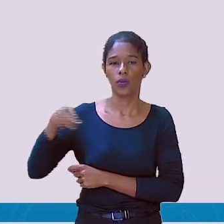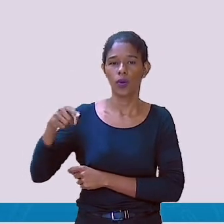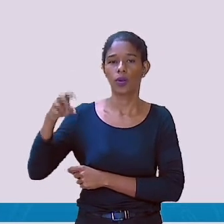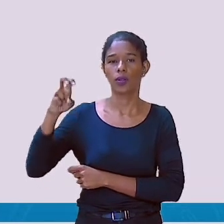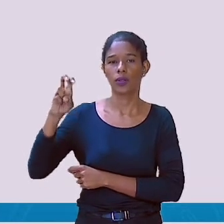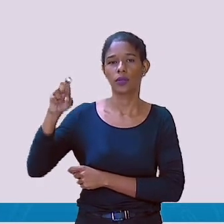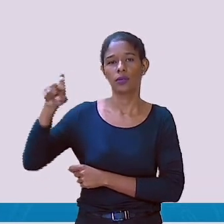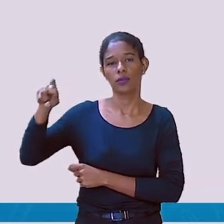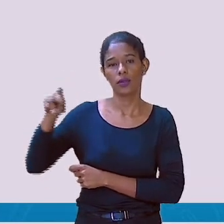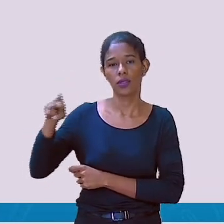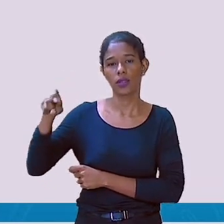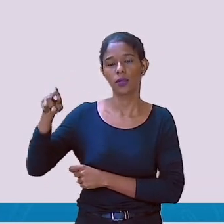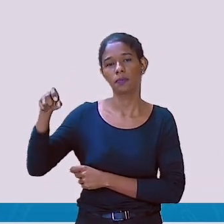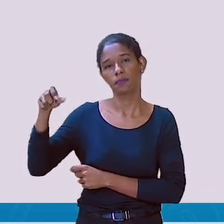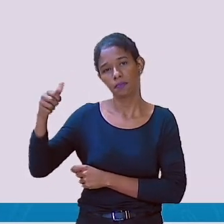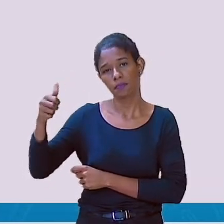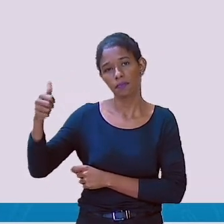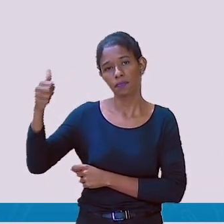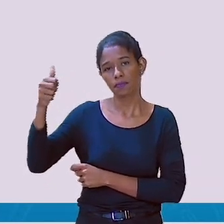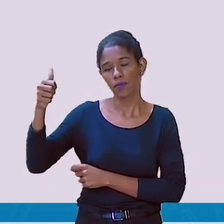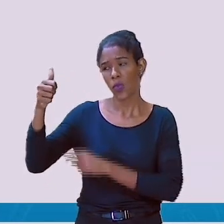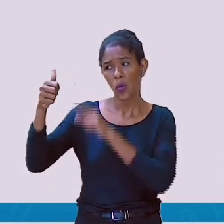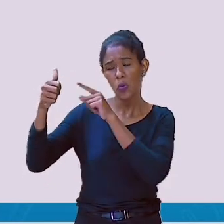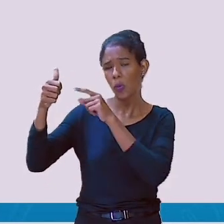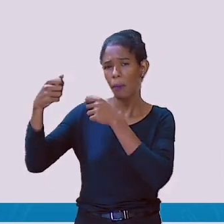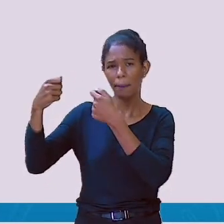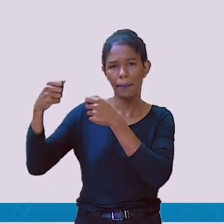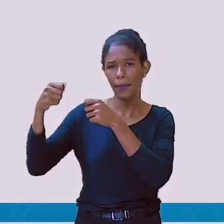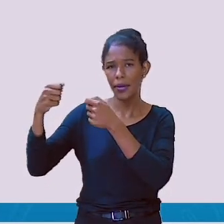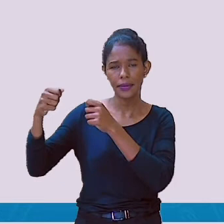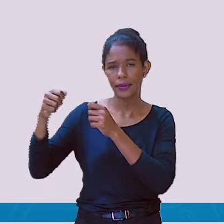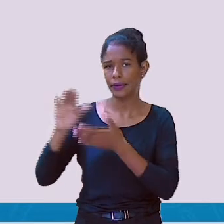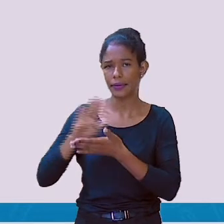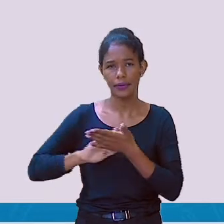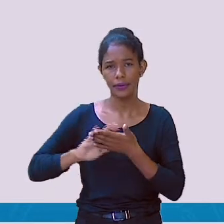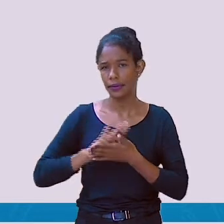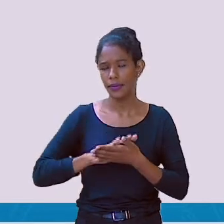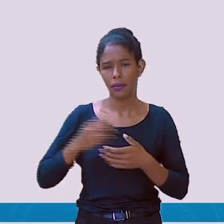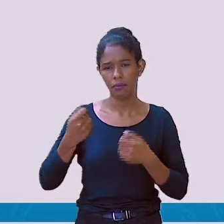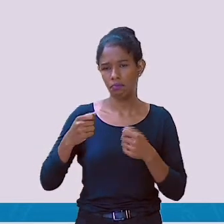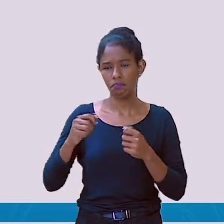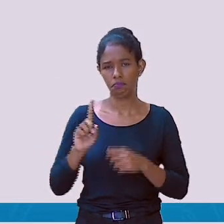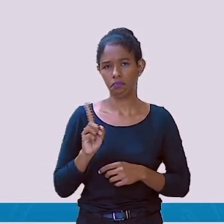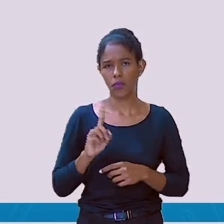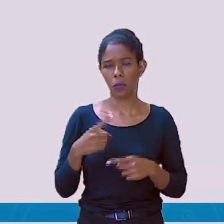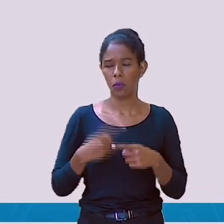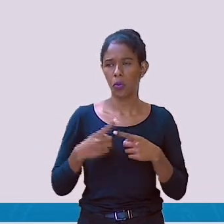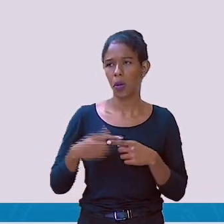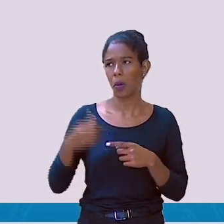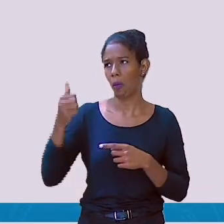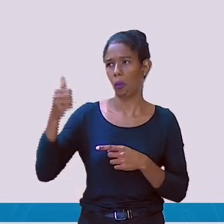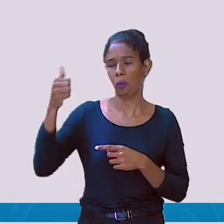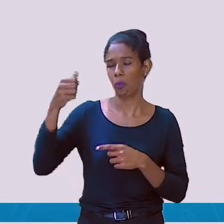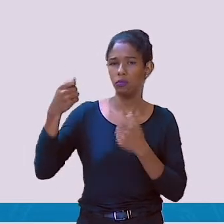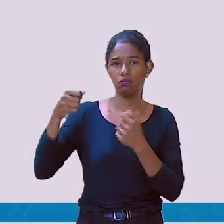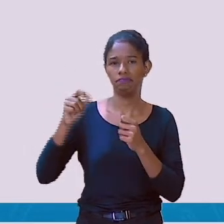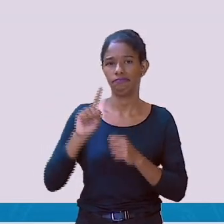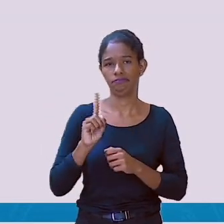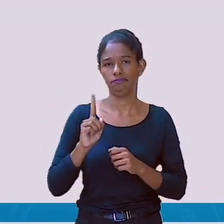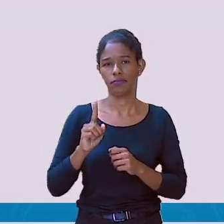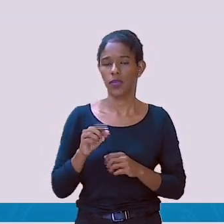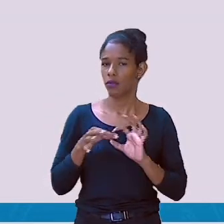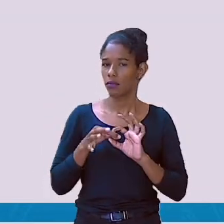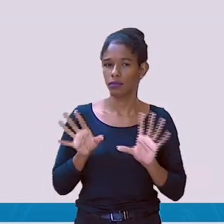2,5x elevado a 1, mas nós não vamos colocar porque o expoente 1 nós não escrevemos.